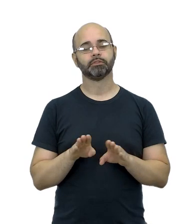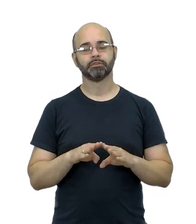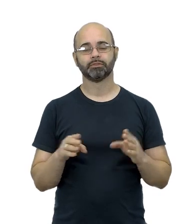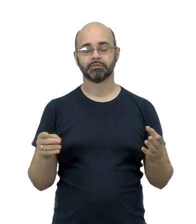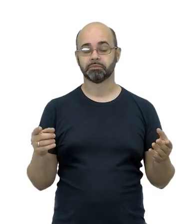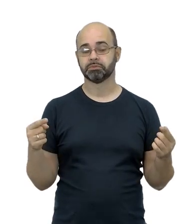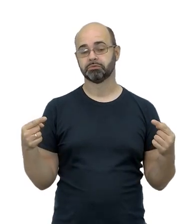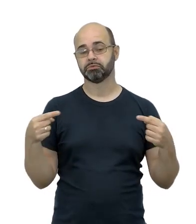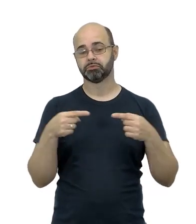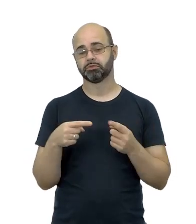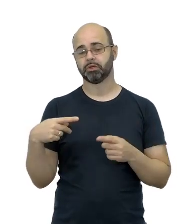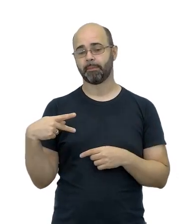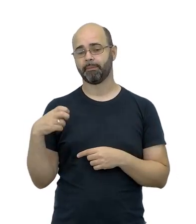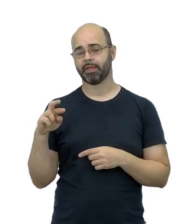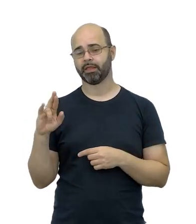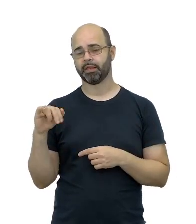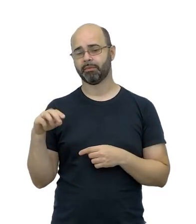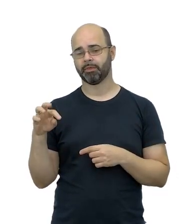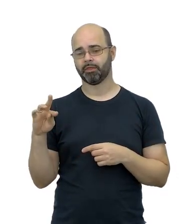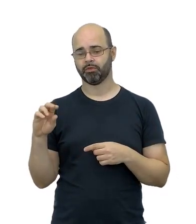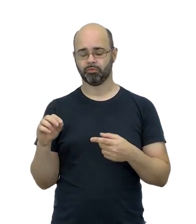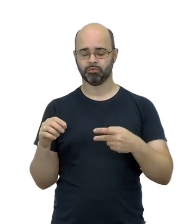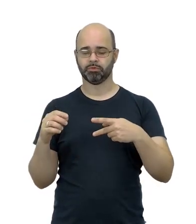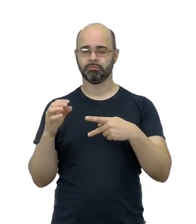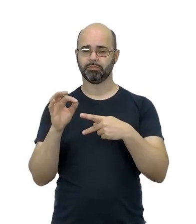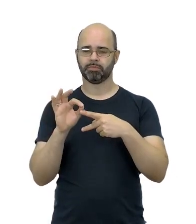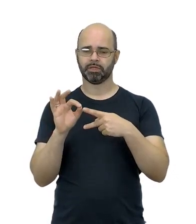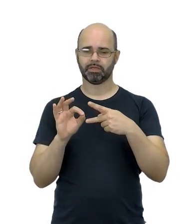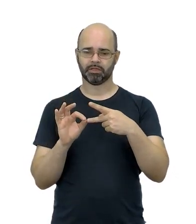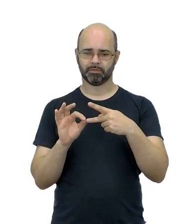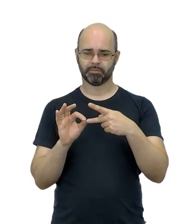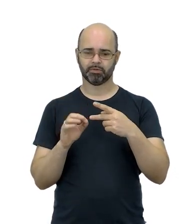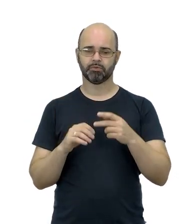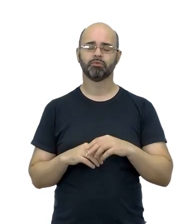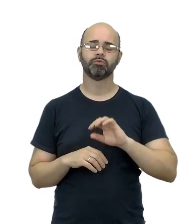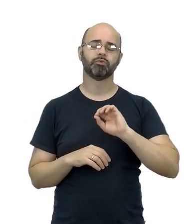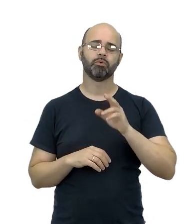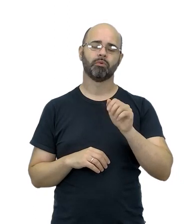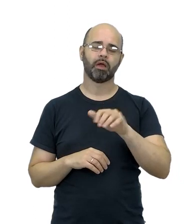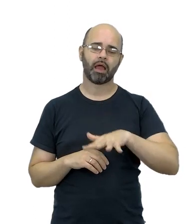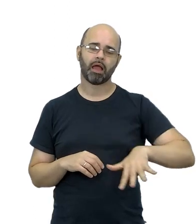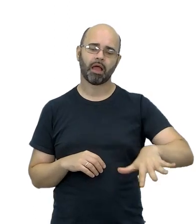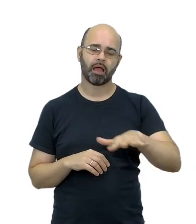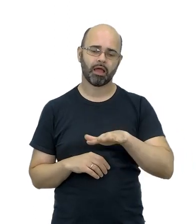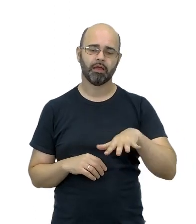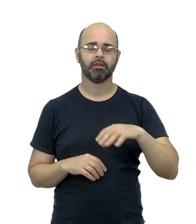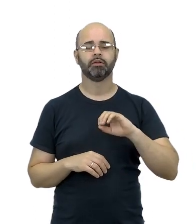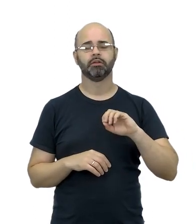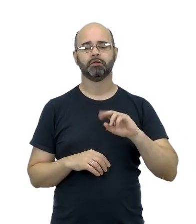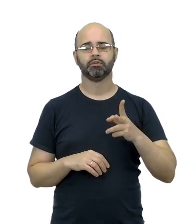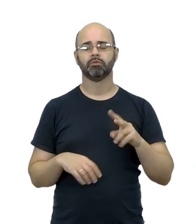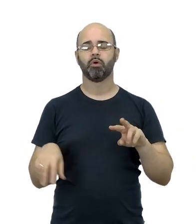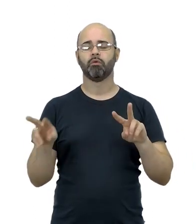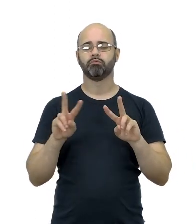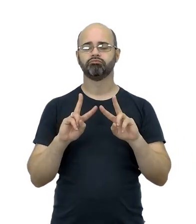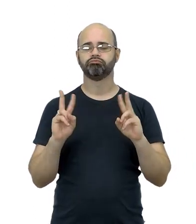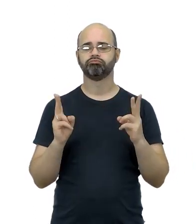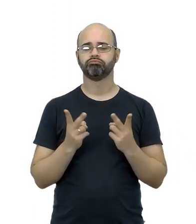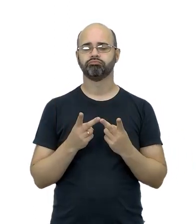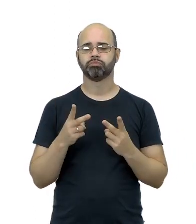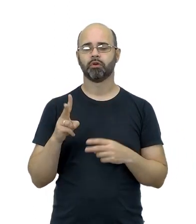seja dos perímetros, de área, de volume. Então, esses elementos, no fundo, são elementos que unificam